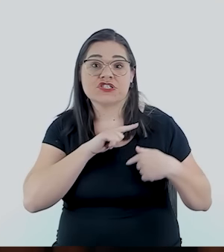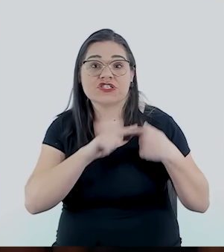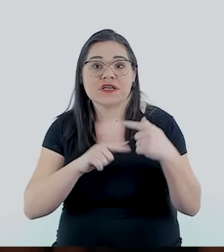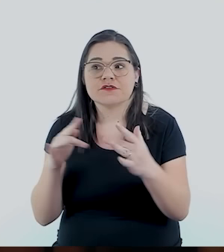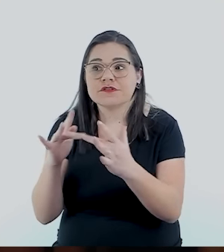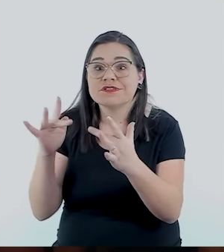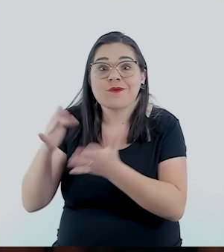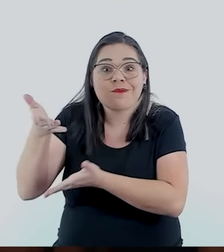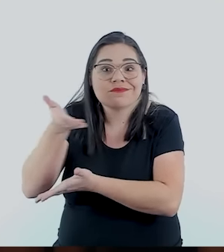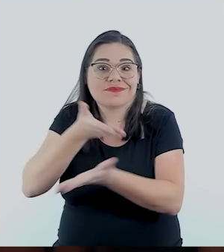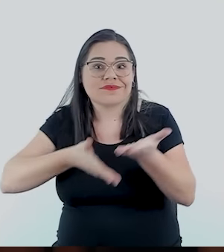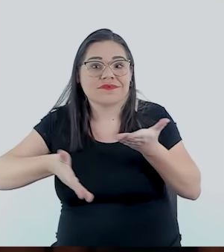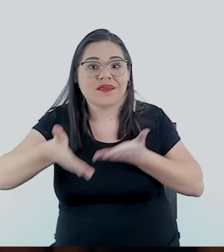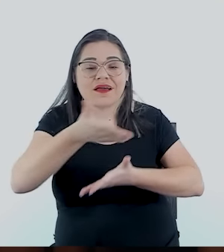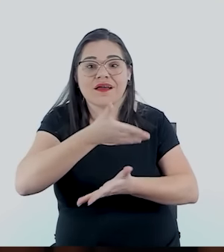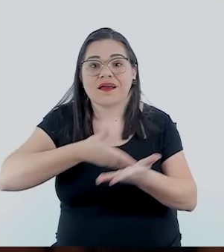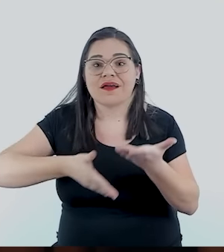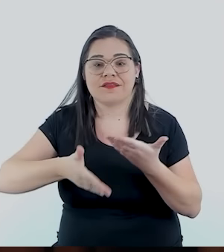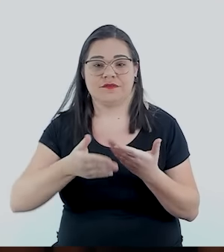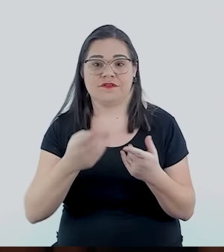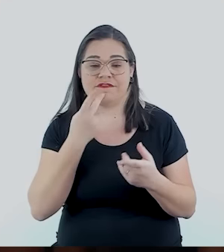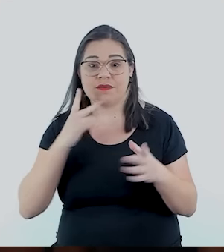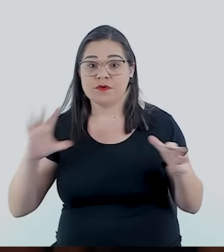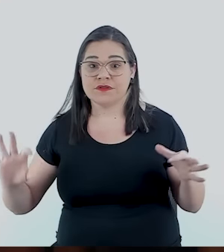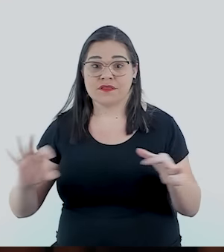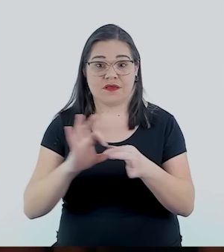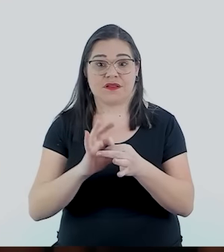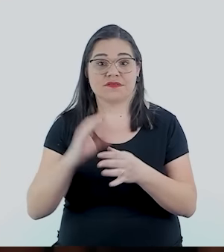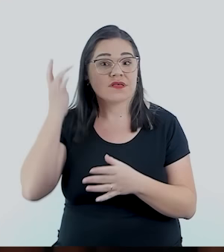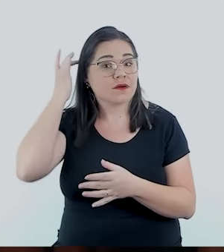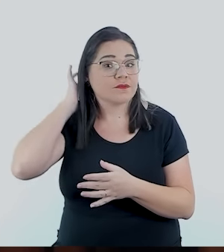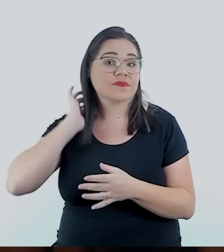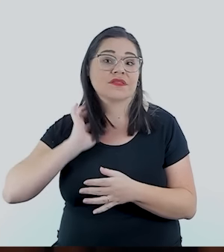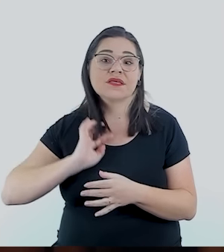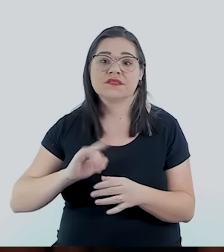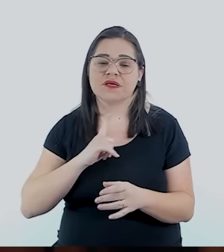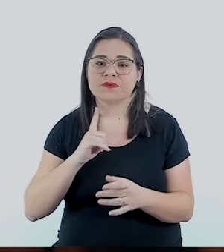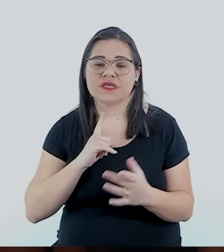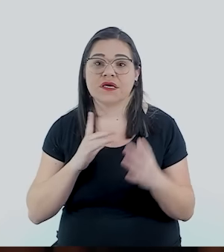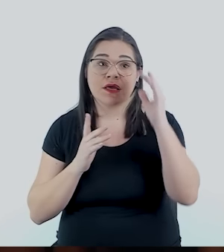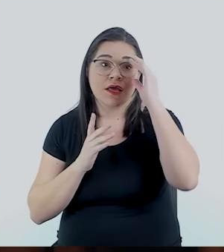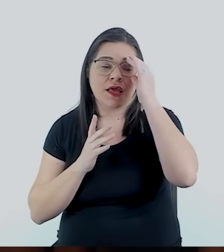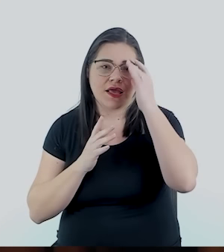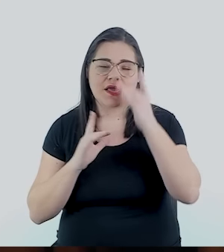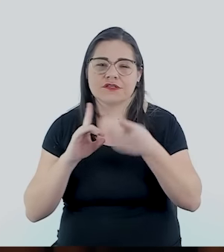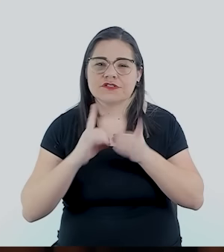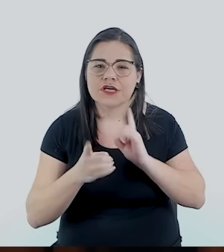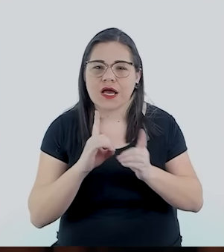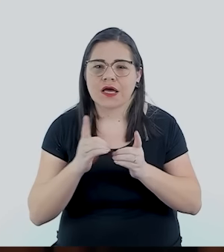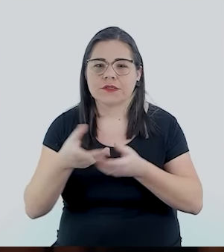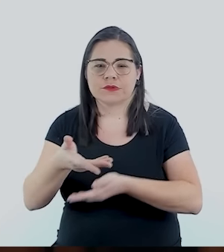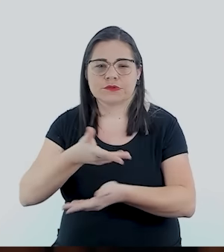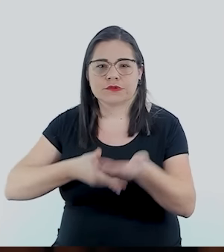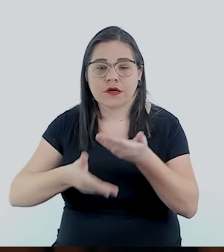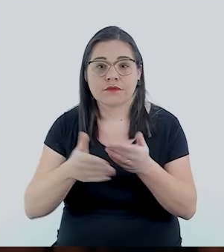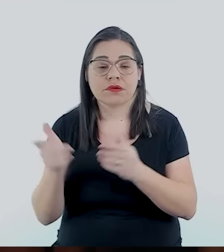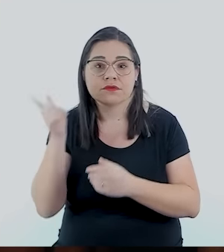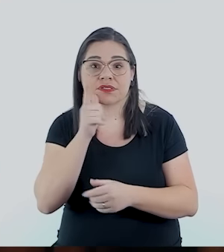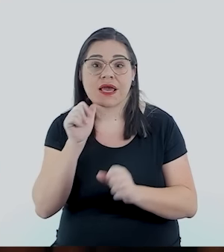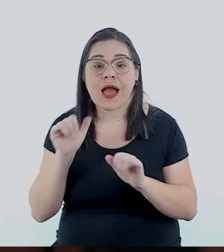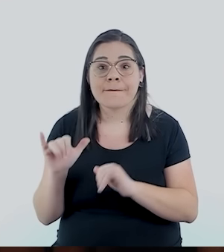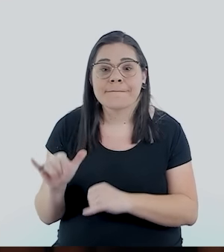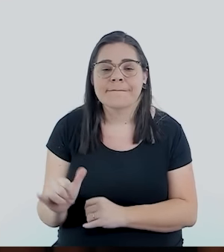interagindo ali entre si né a gente fala muito da Integração qu a gente transforma o choque geracional em diálogo em troca para poder aproveitar essa